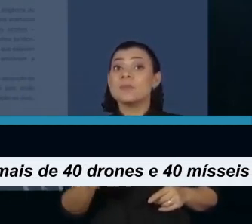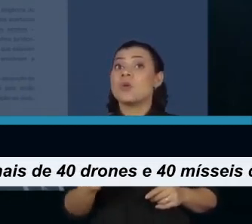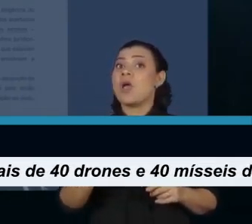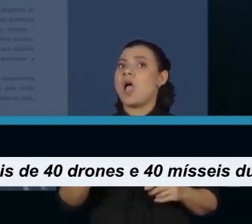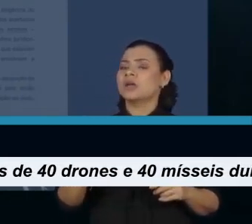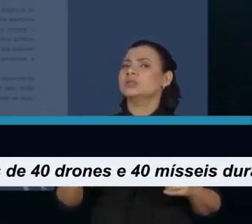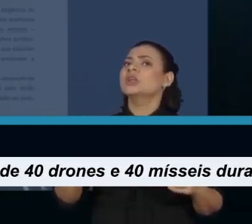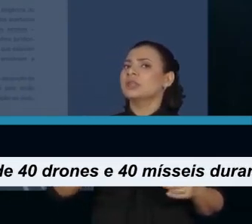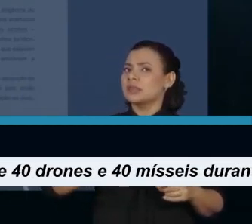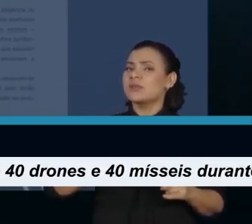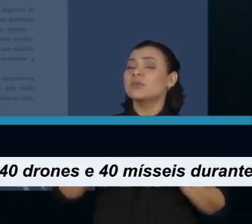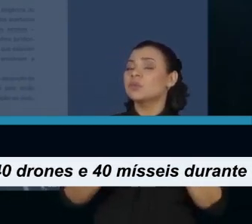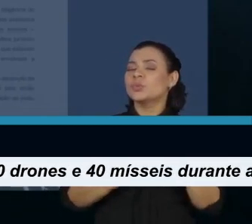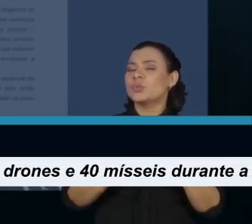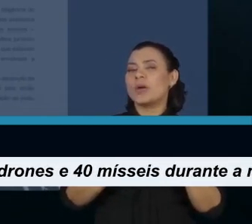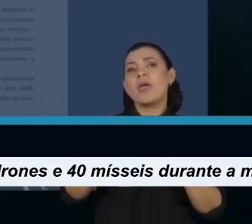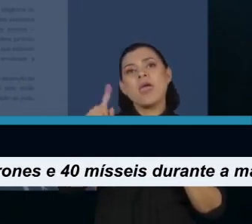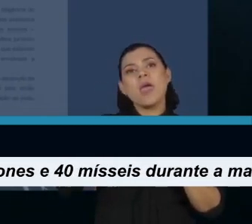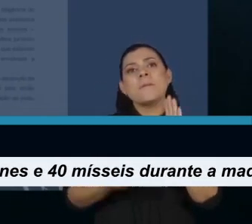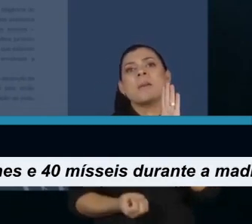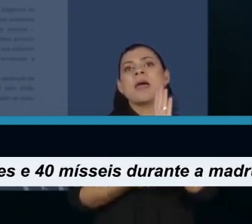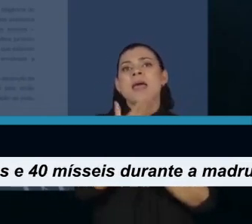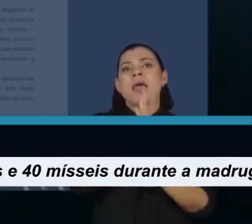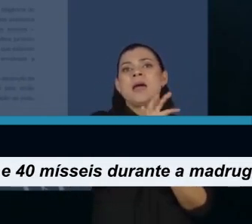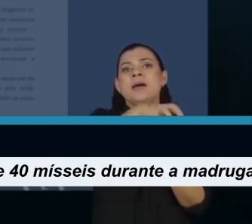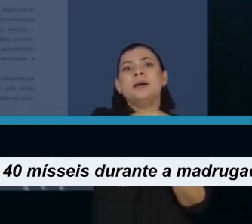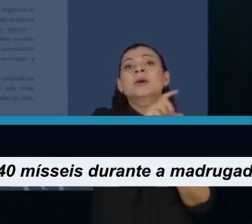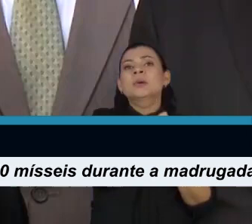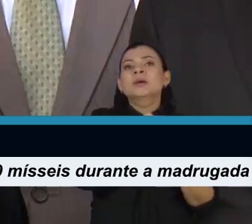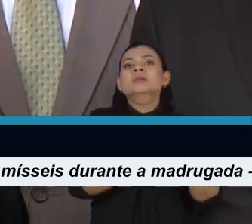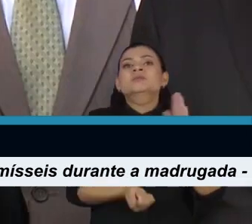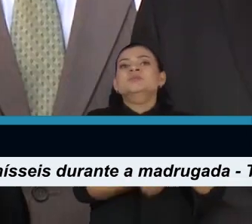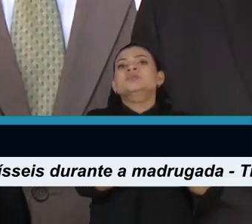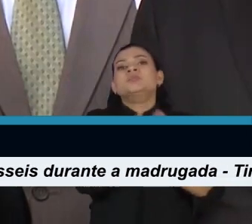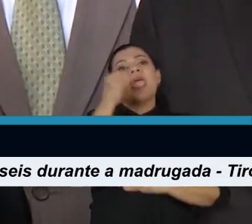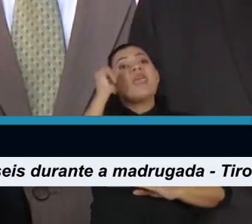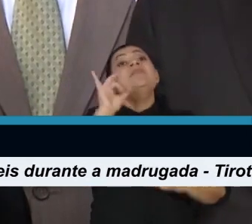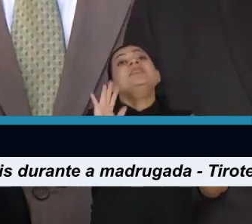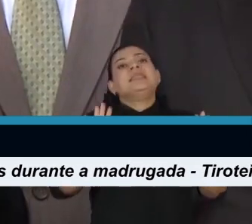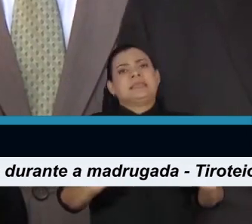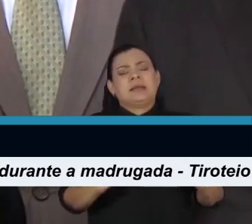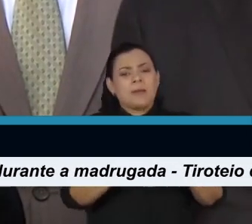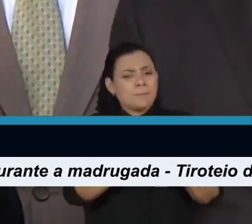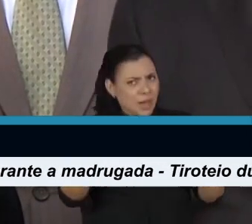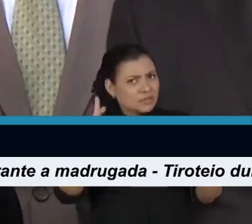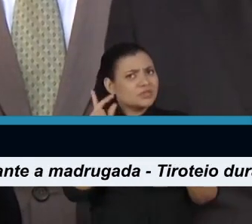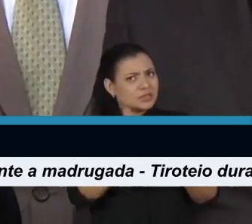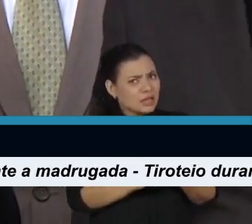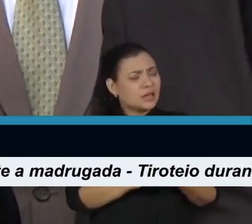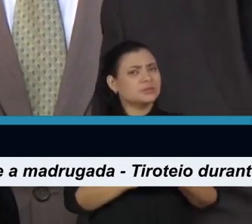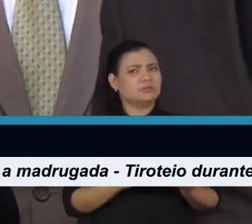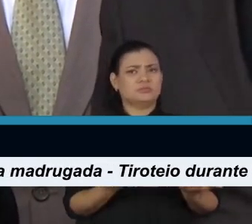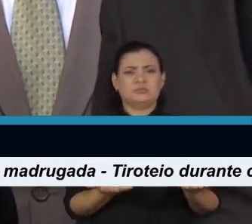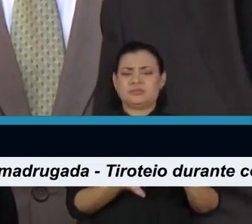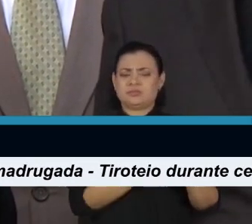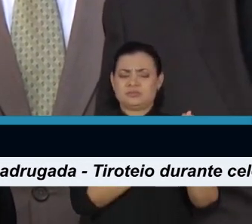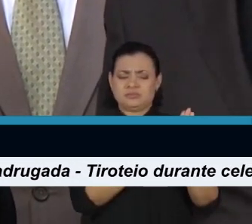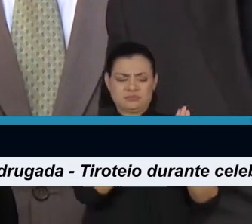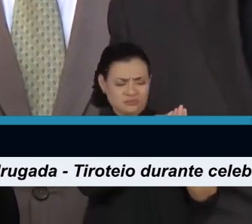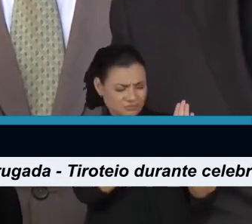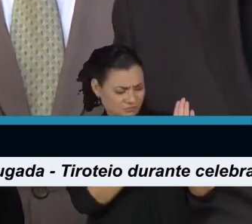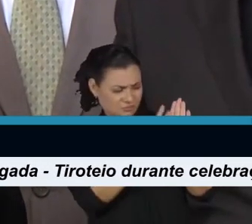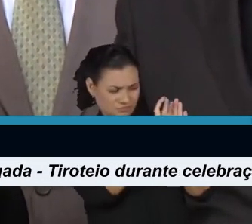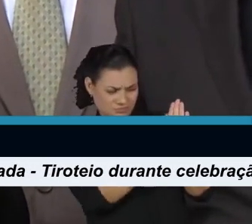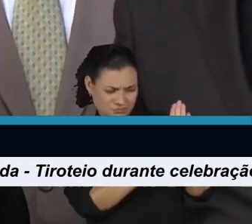R$ 2,5 bilhões seriam para criar uma fundação de combate à corrupção. A repercussão negativa diante da proposta fez a